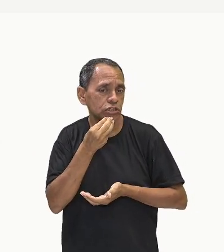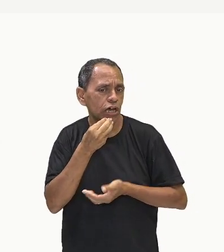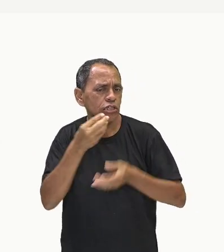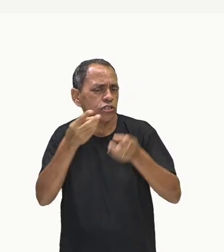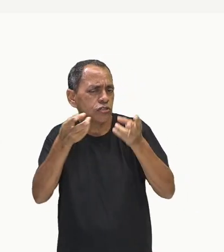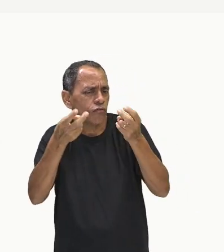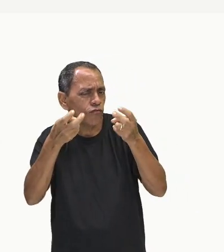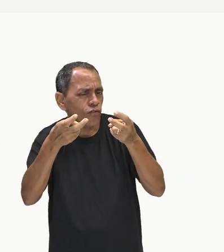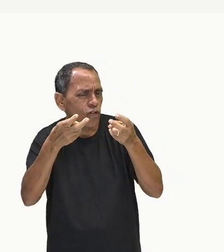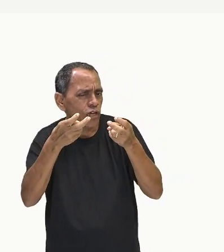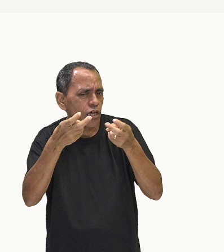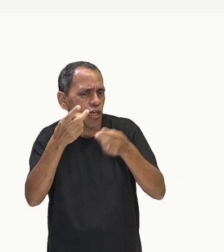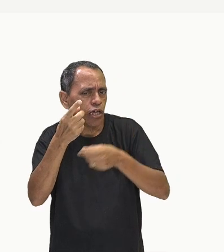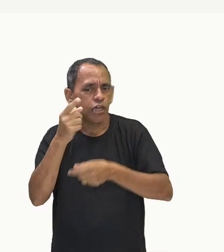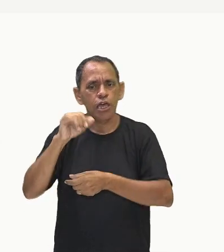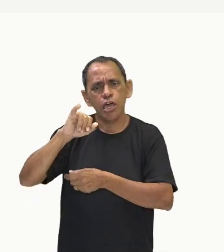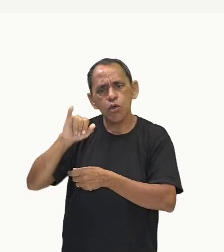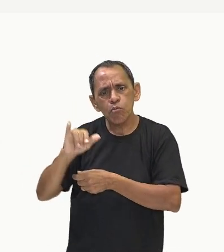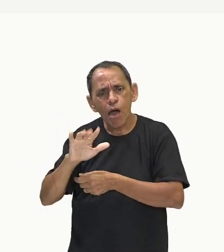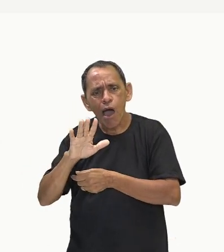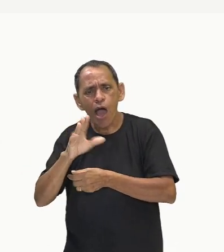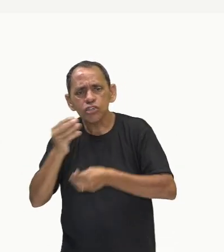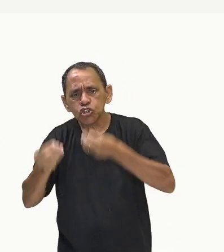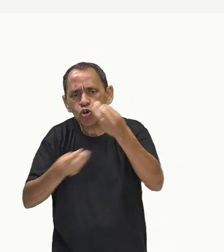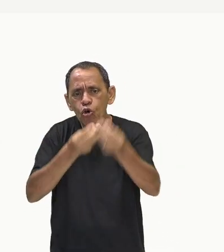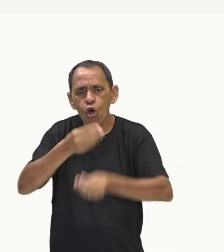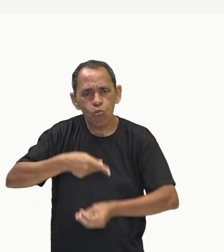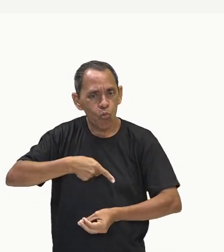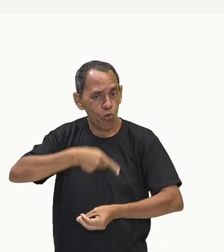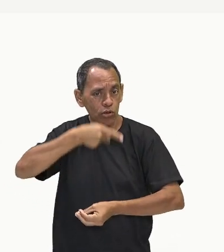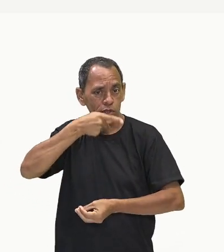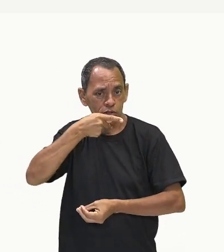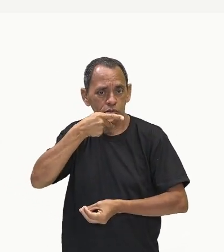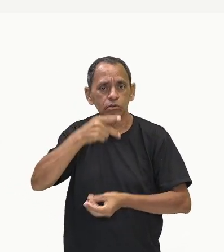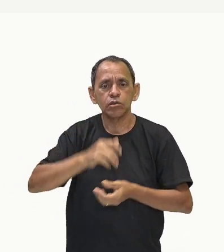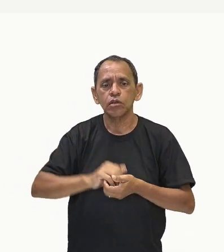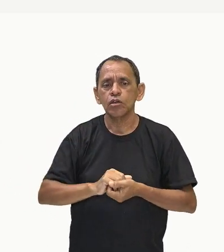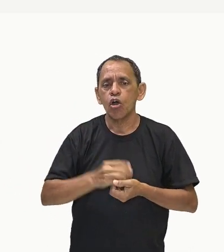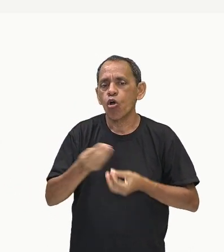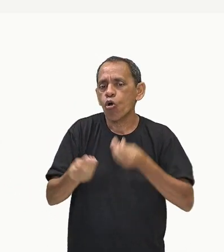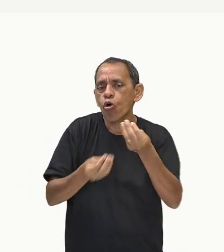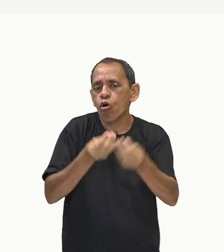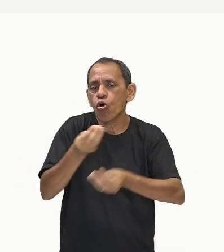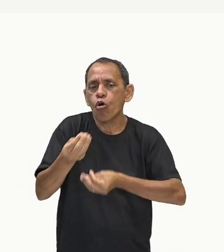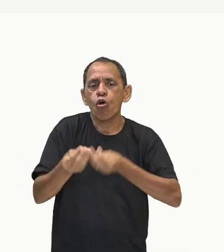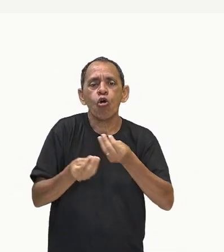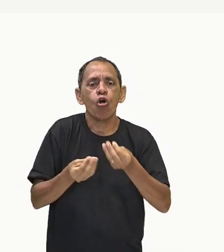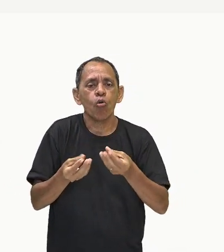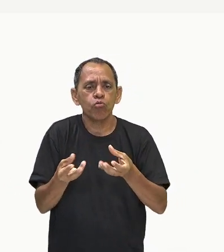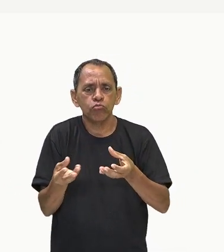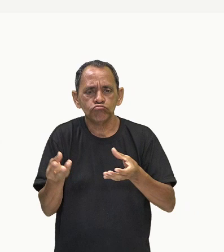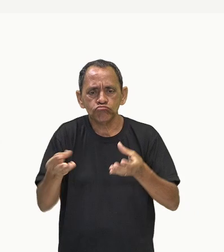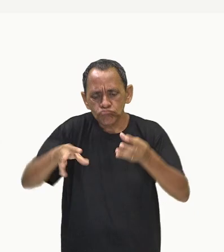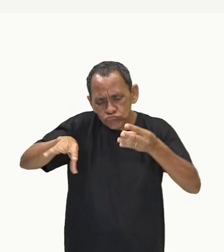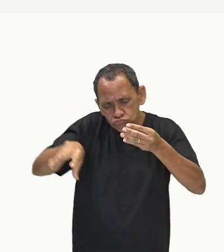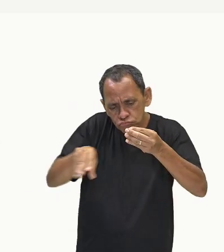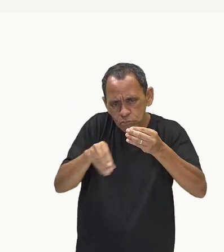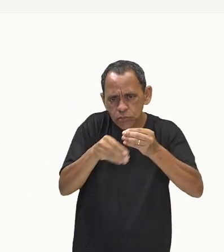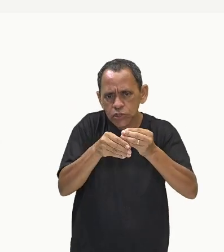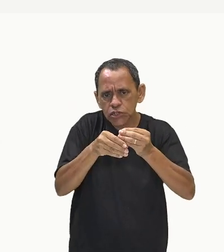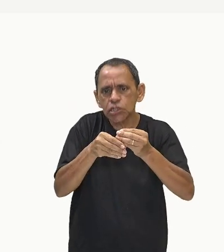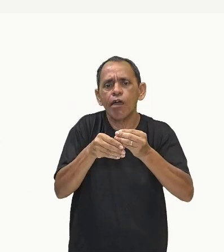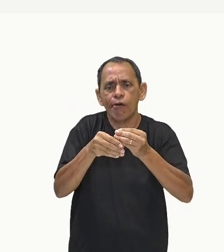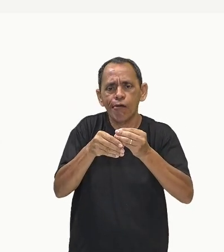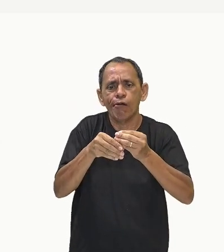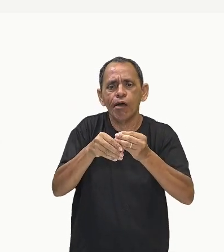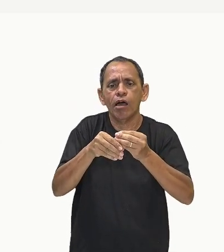dos poliedros, né, de Platão, de como eram compostos as suas faces.